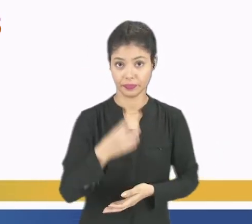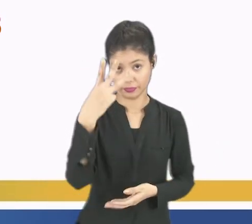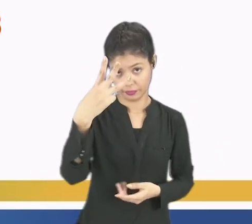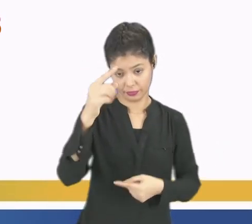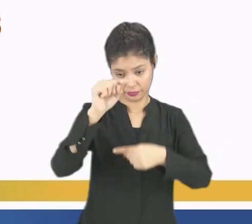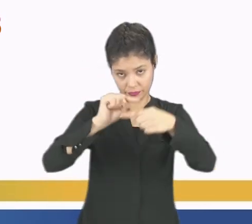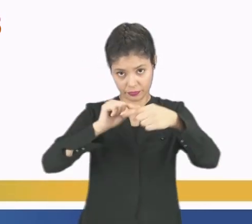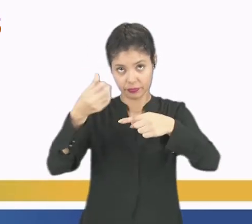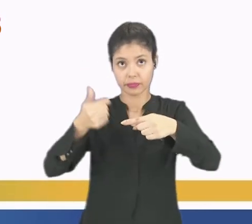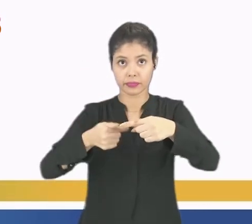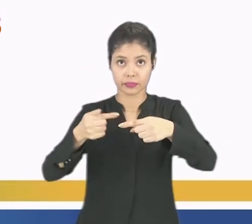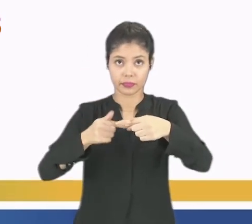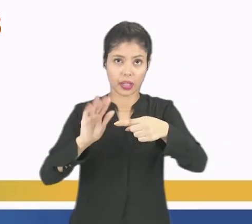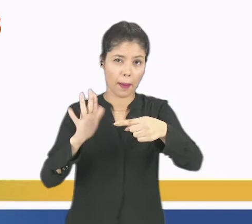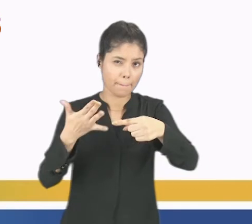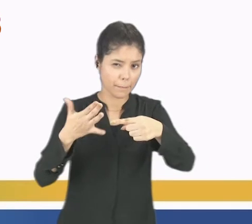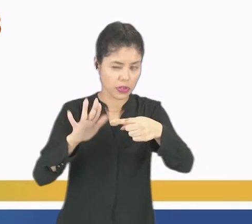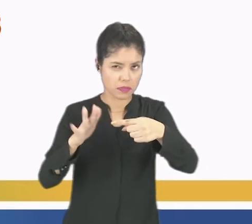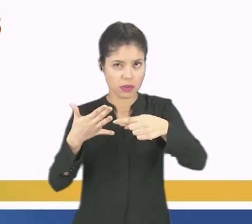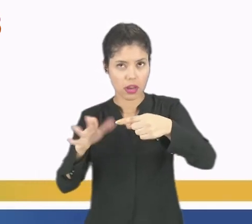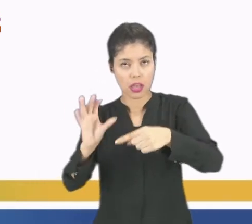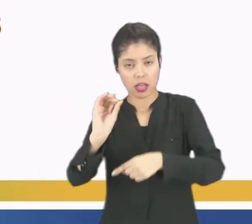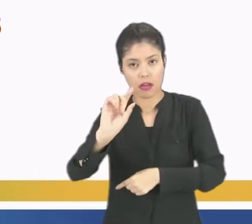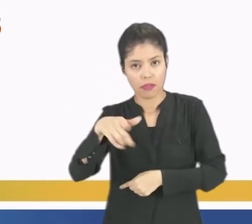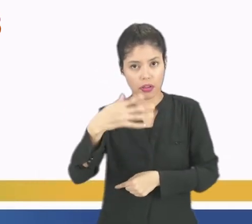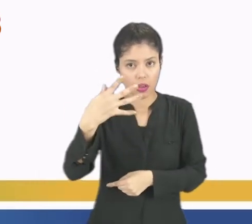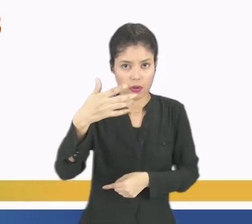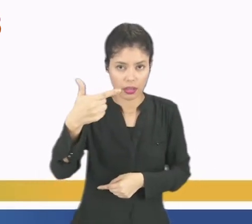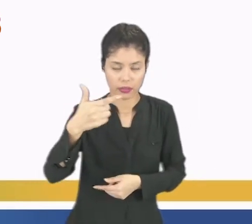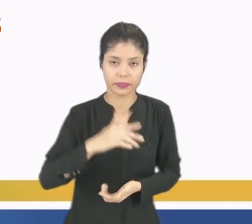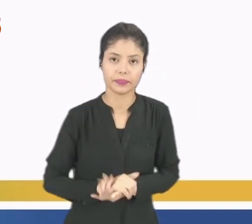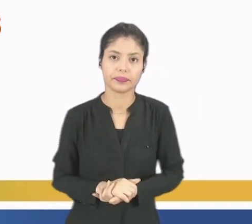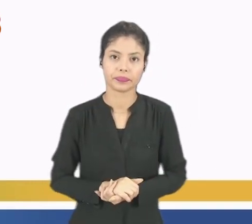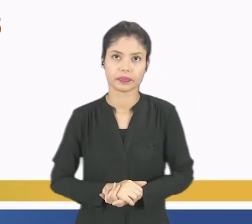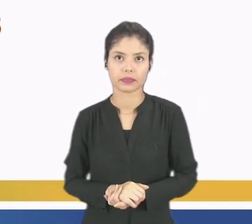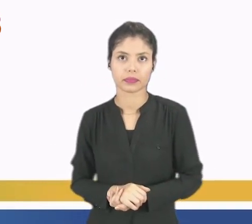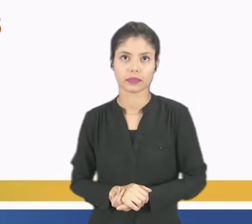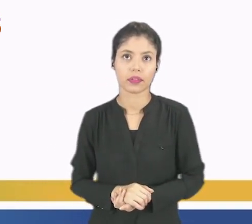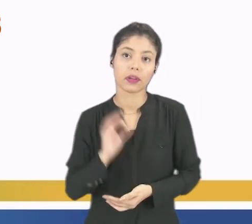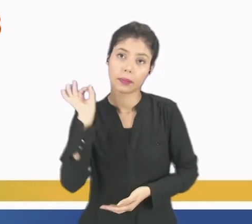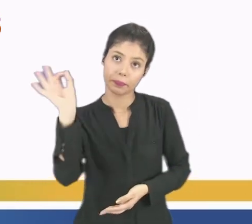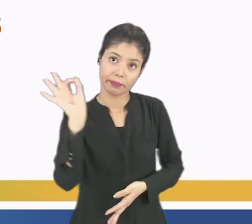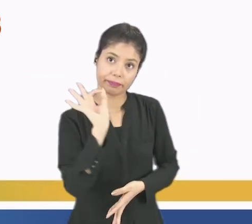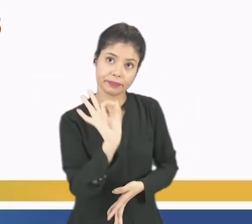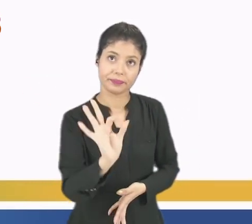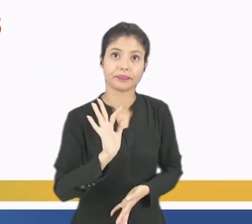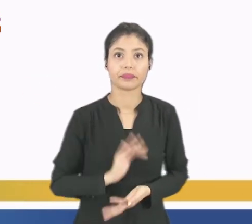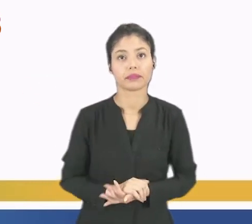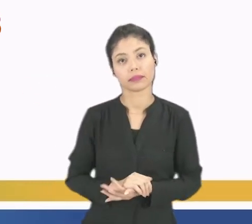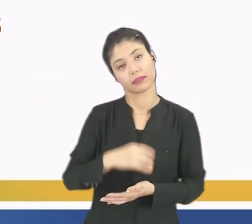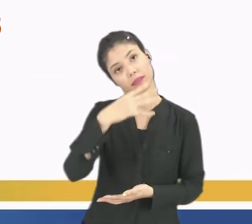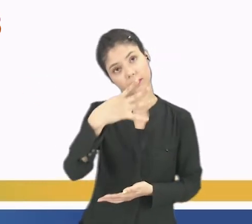3 dividido para 7 dá aproximadamente 0,42, que em porcentagem